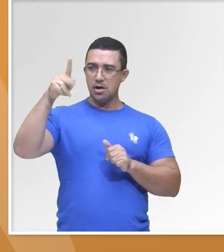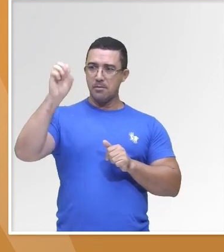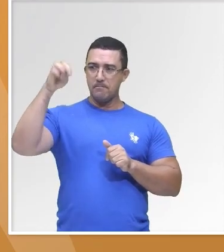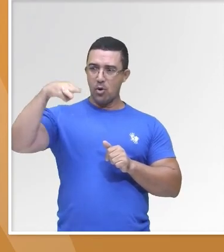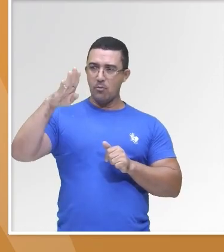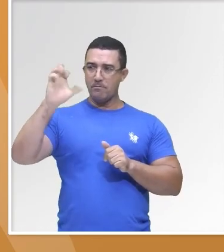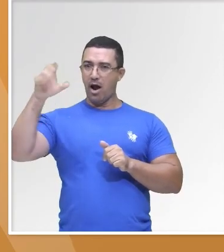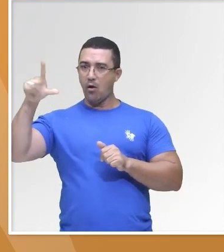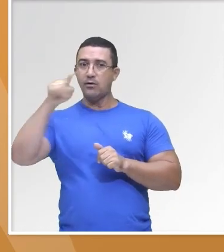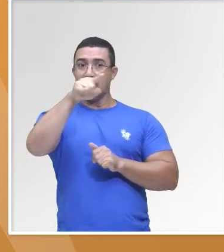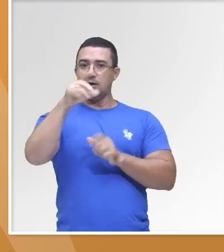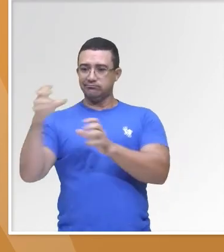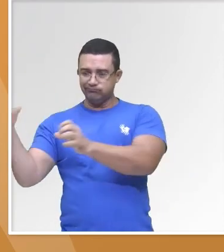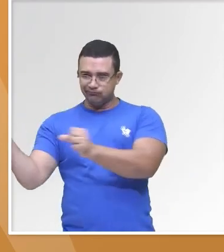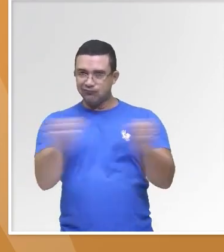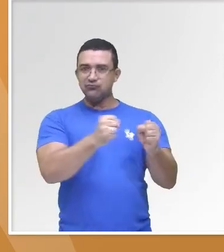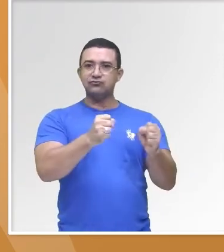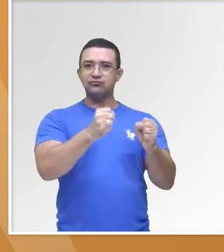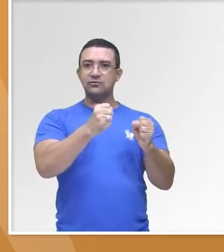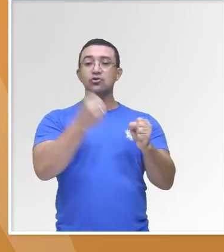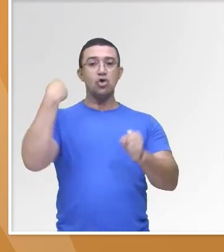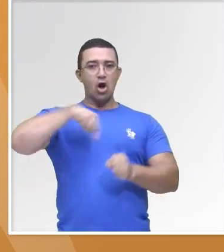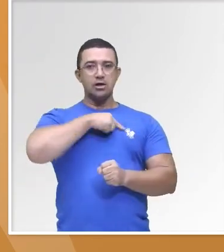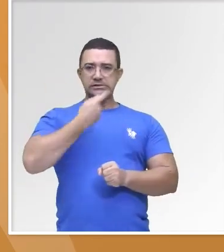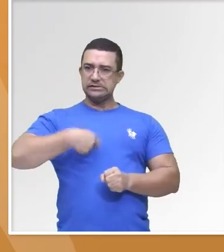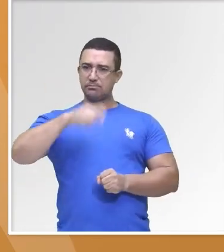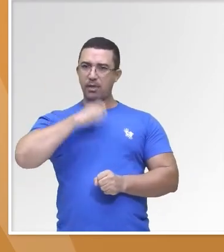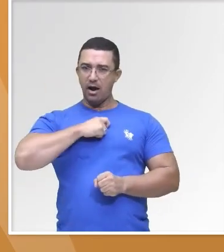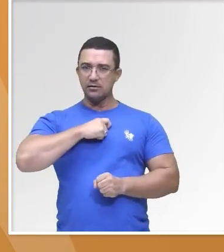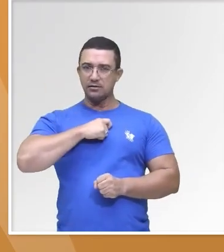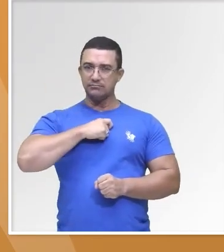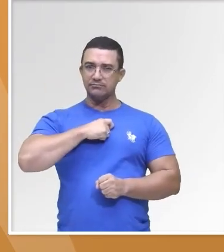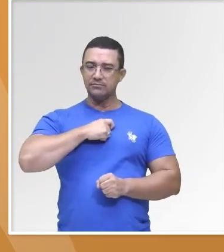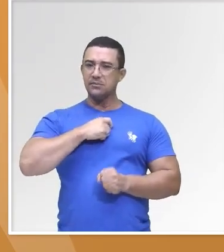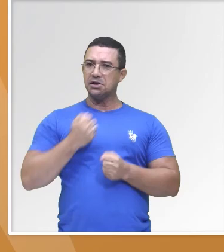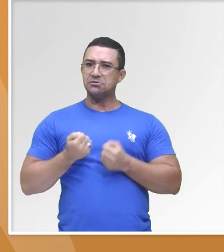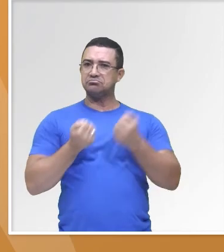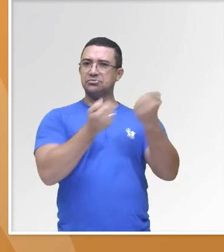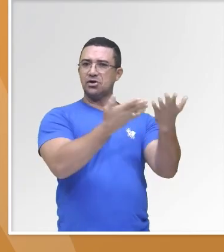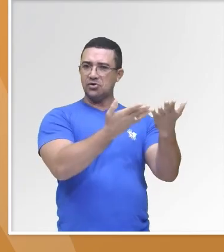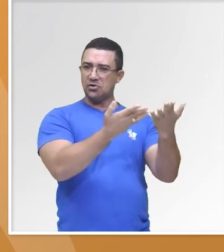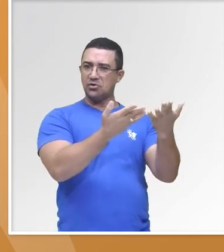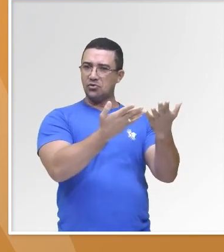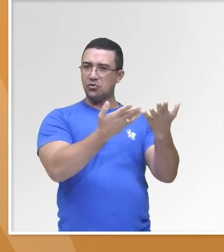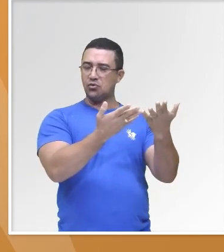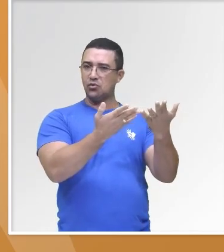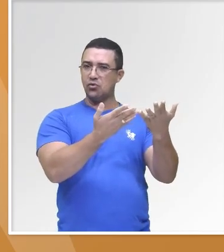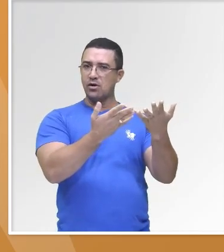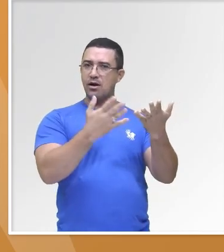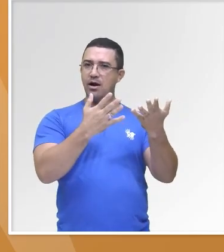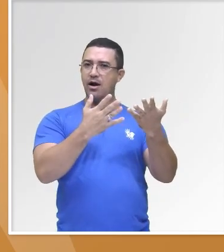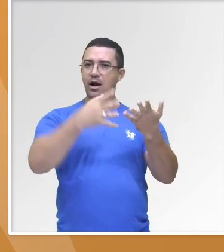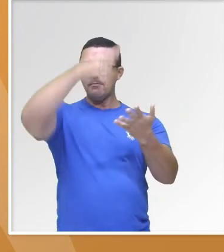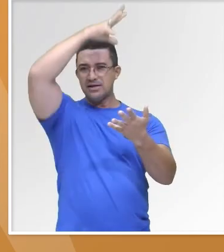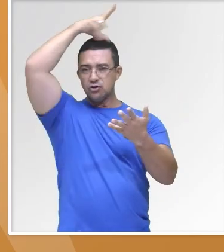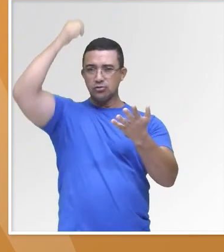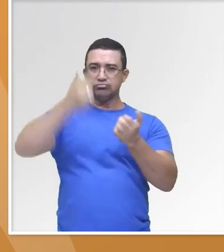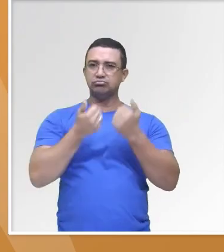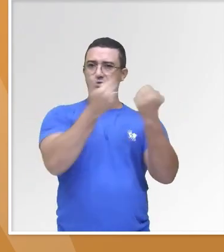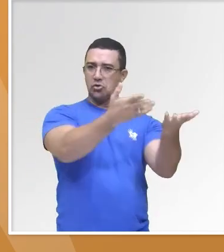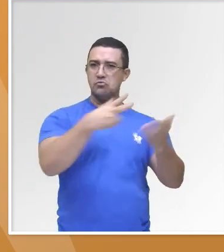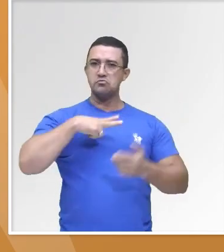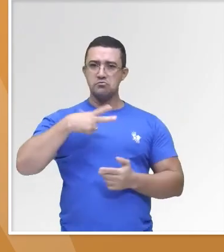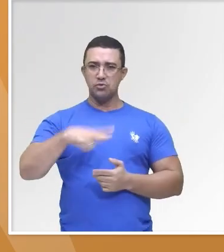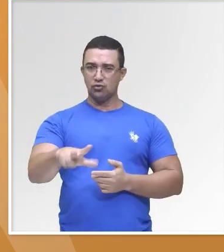Espanha, lembram que o professor Temison falou semana passada, e nos devolve oficialmente para